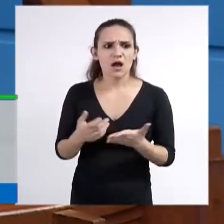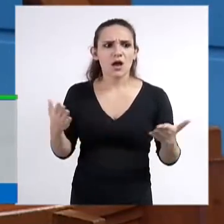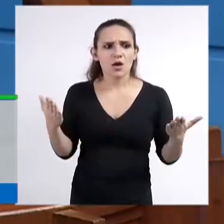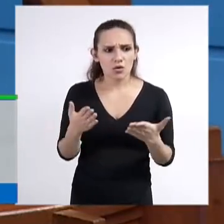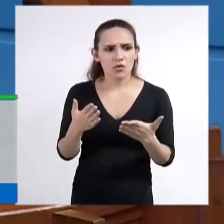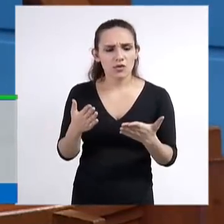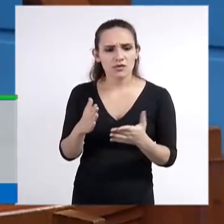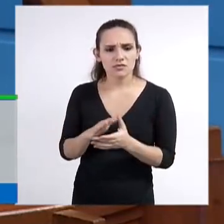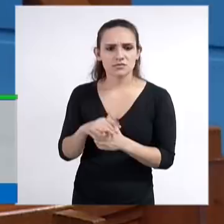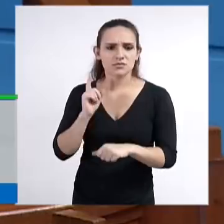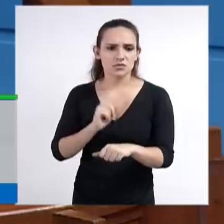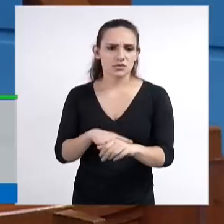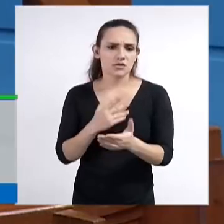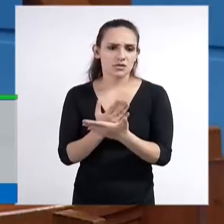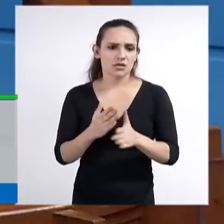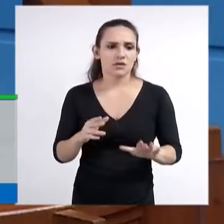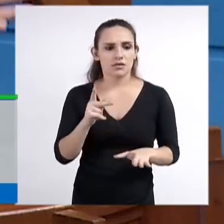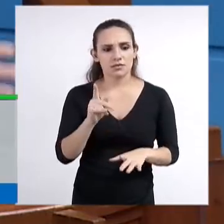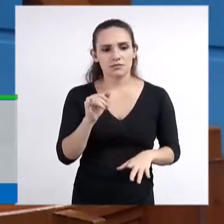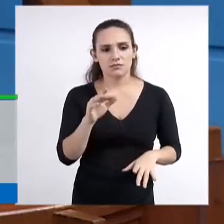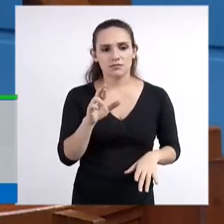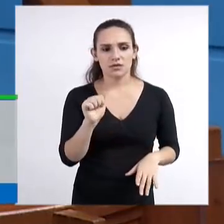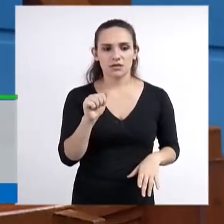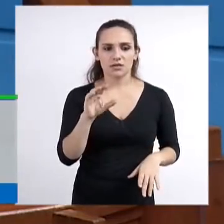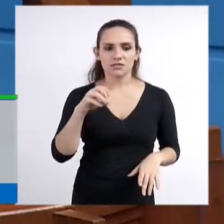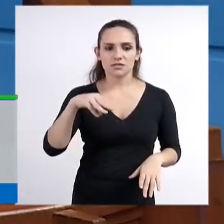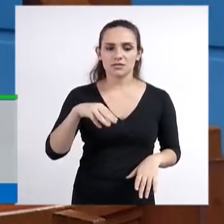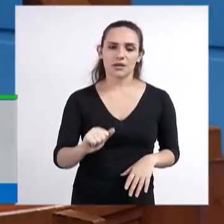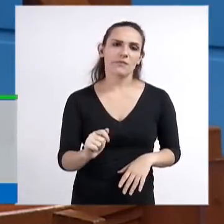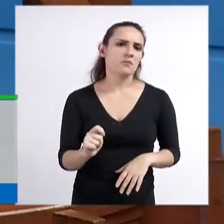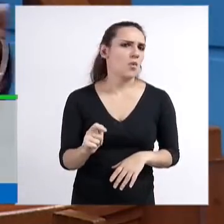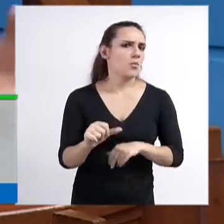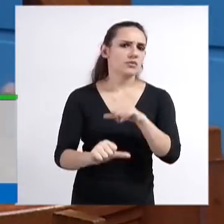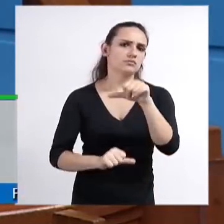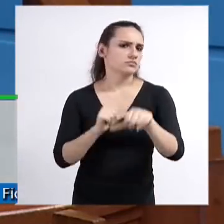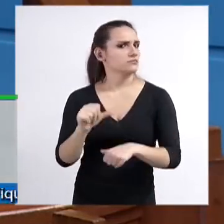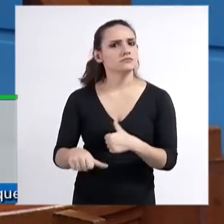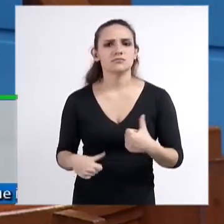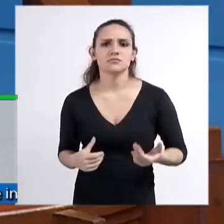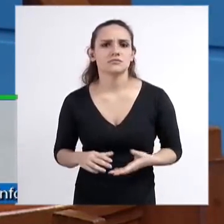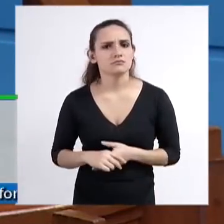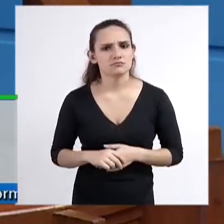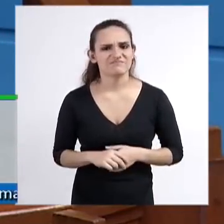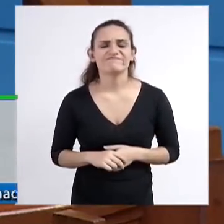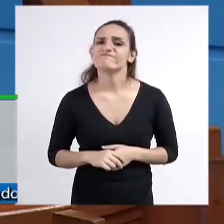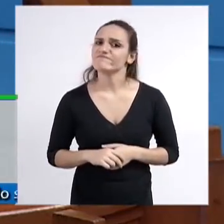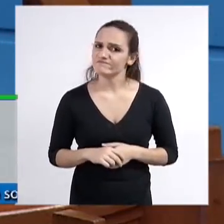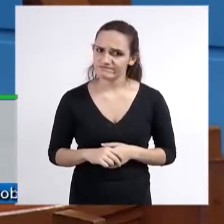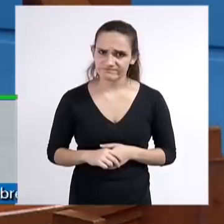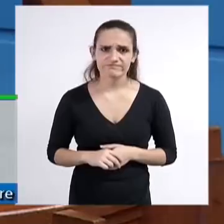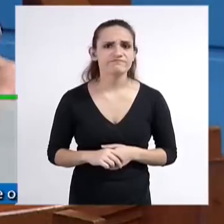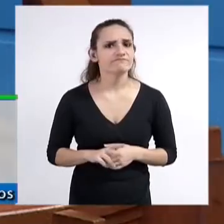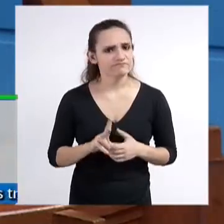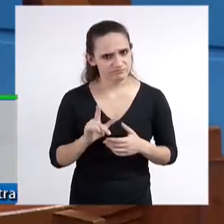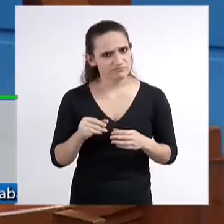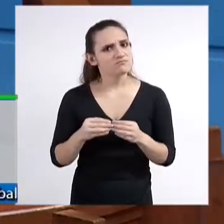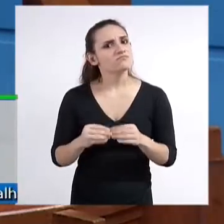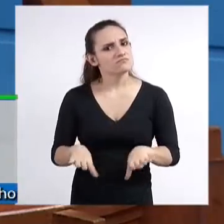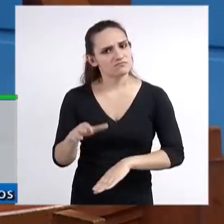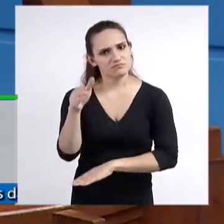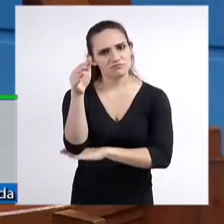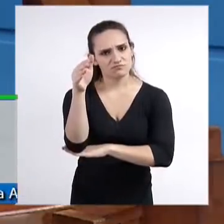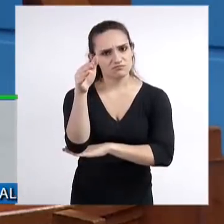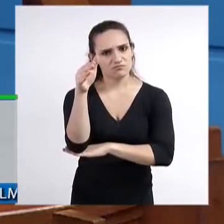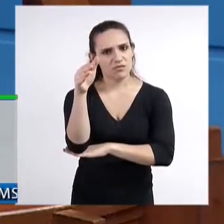de agora, após o fim da Piracema, com pouquíssimas mudanças, admitindo prejuízo à rede